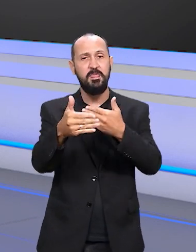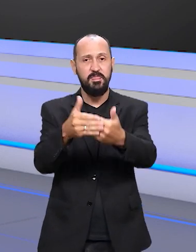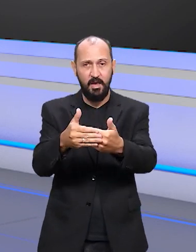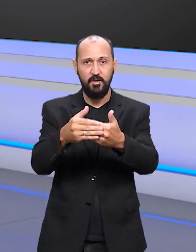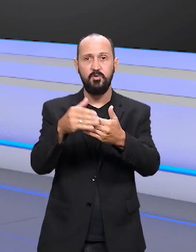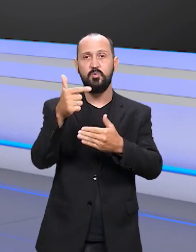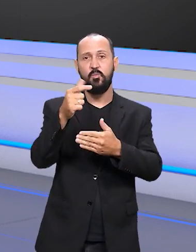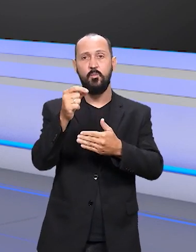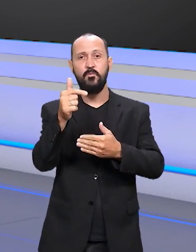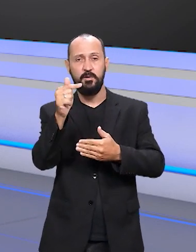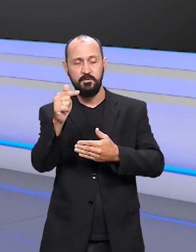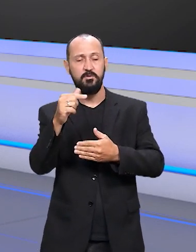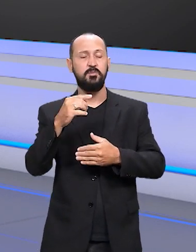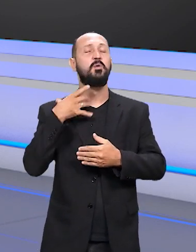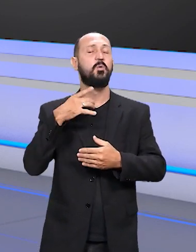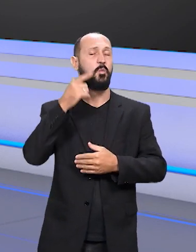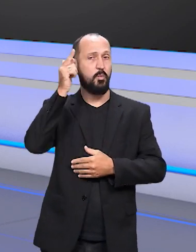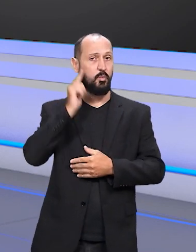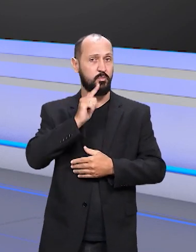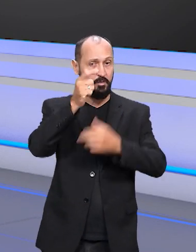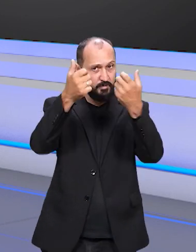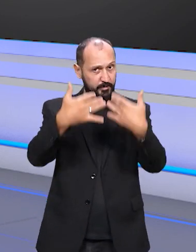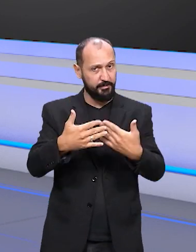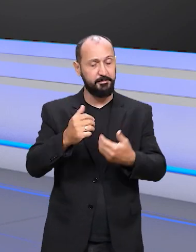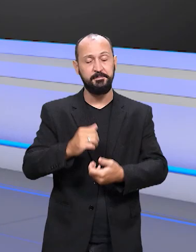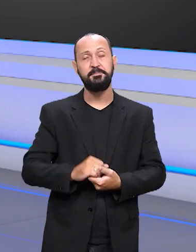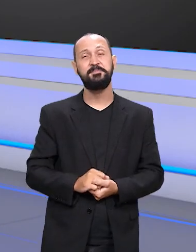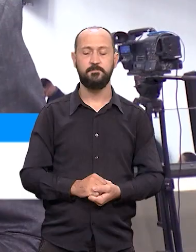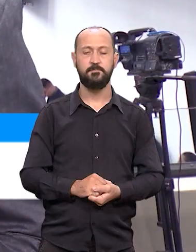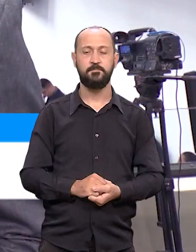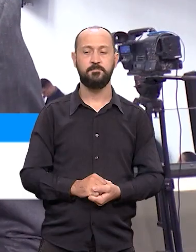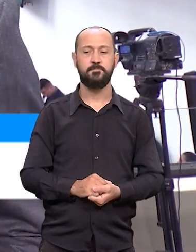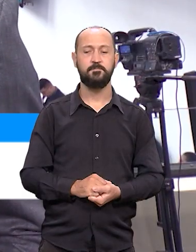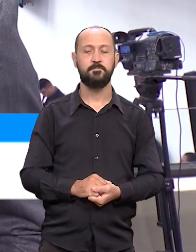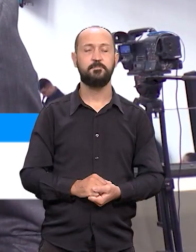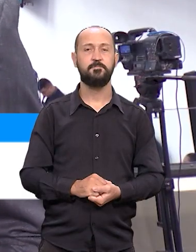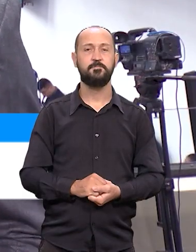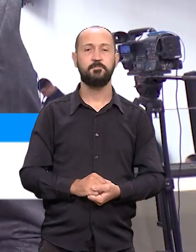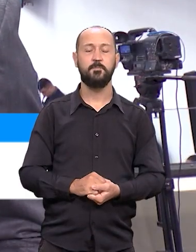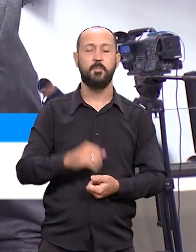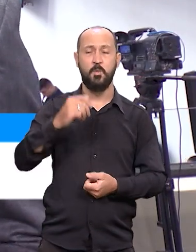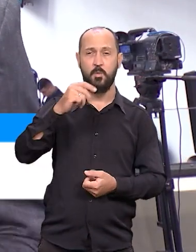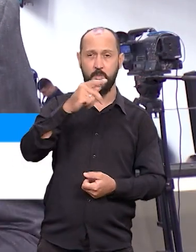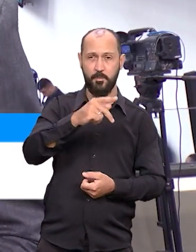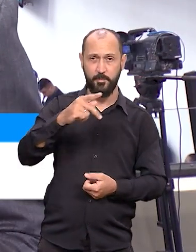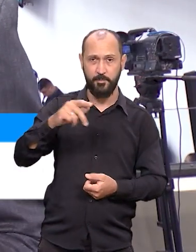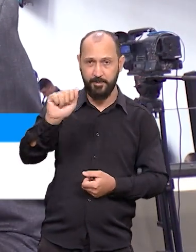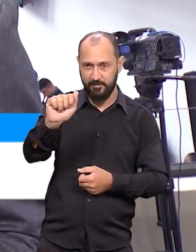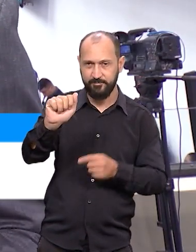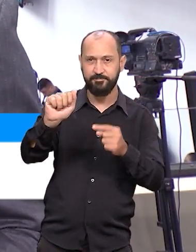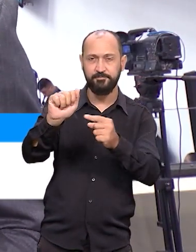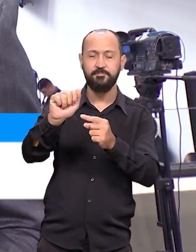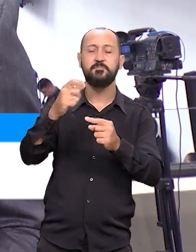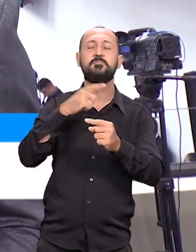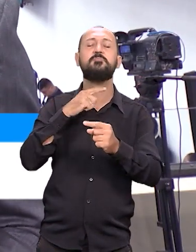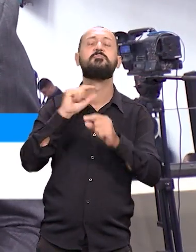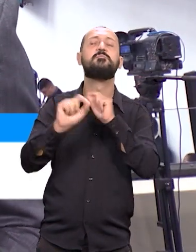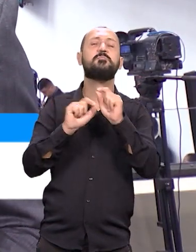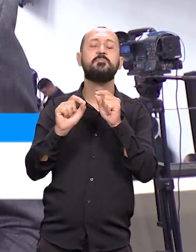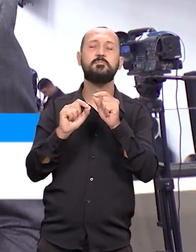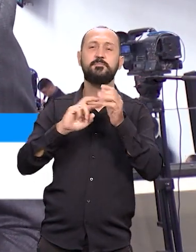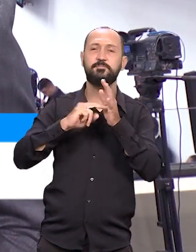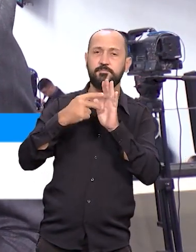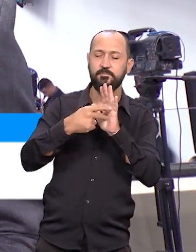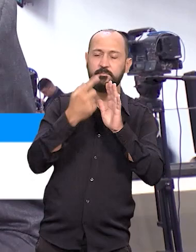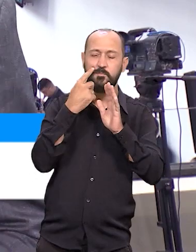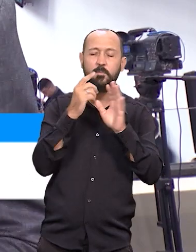até 2027. Gustavo Fax tem as informações. O plano plurianual, o PPA, consiste em um plano